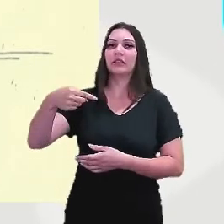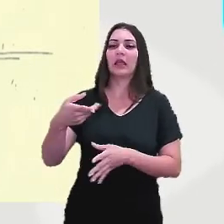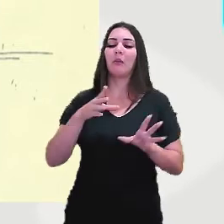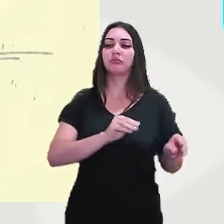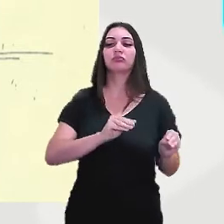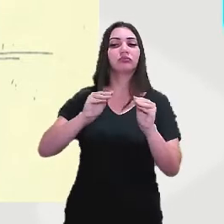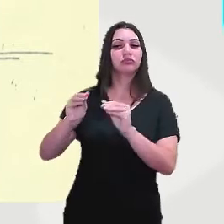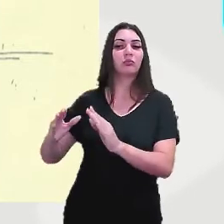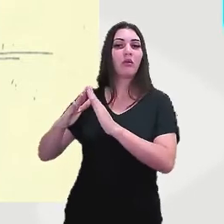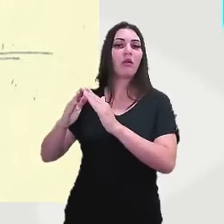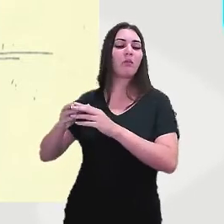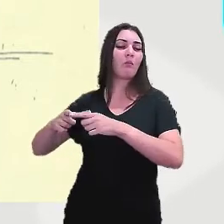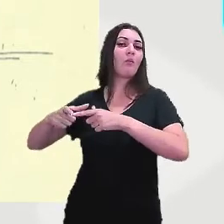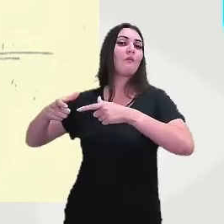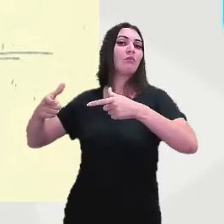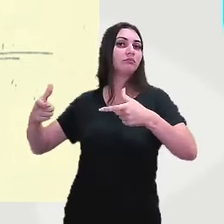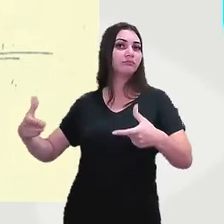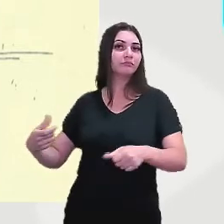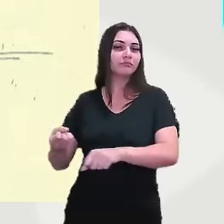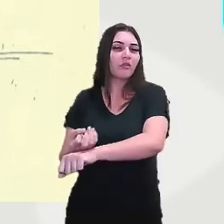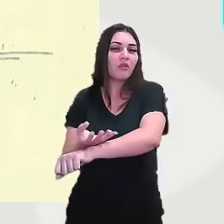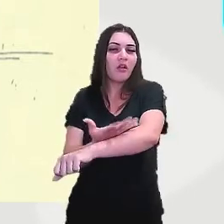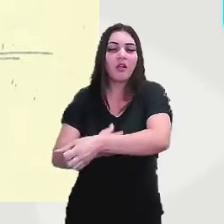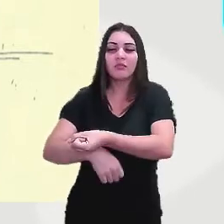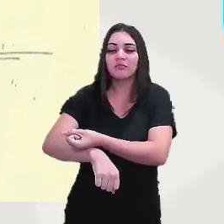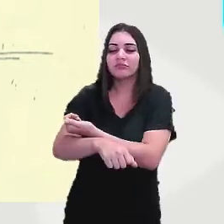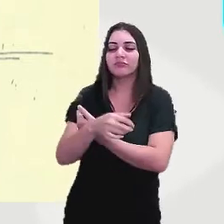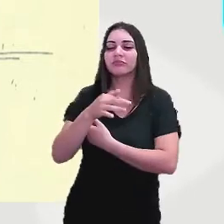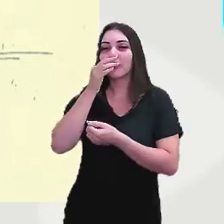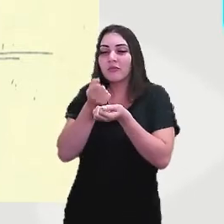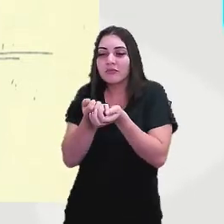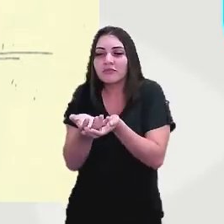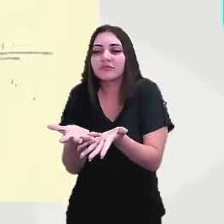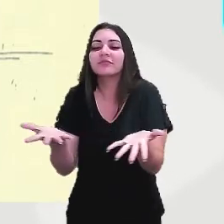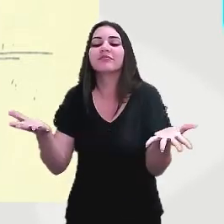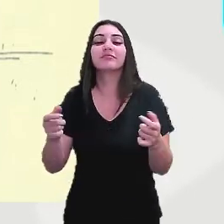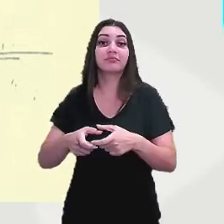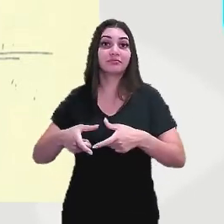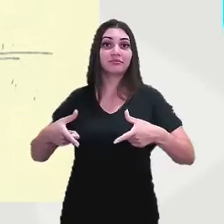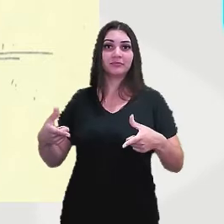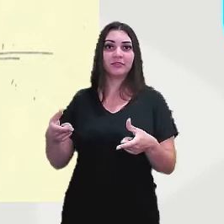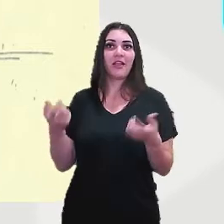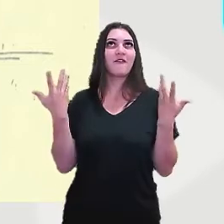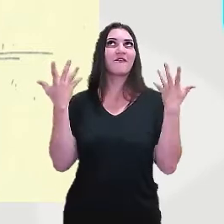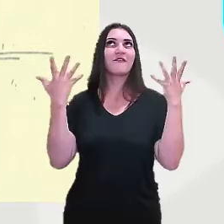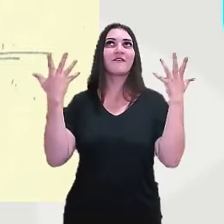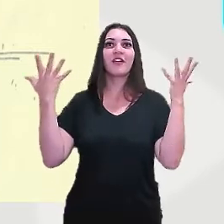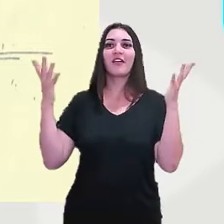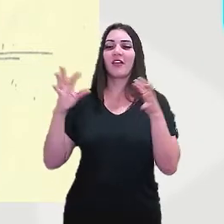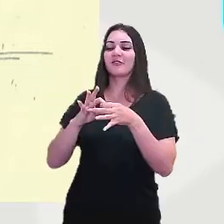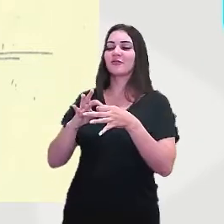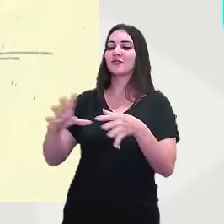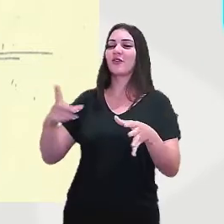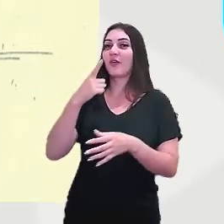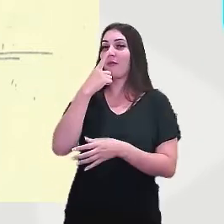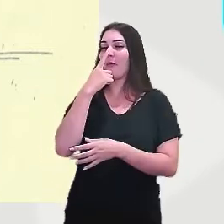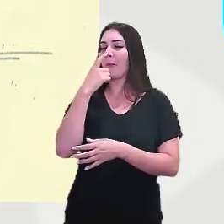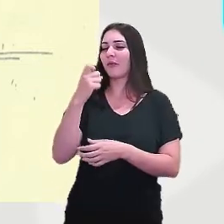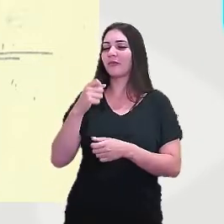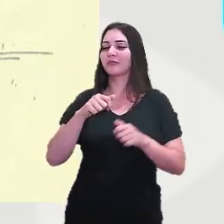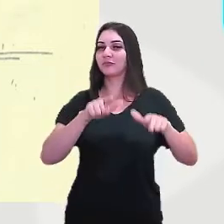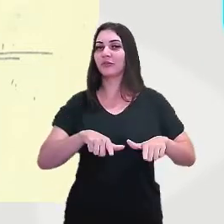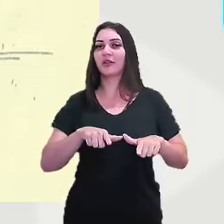mudou para uma casa grande, com um jardim florido, maior ainda, e era uma festa. Eu soltava o Pum no